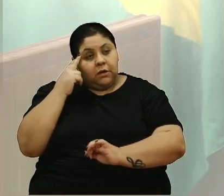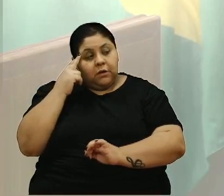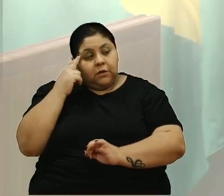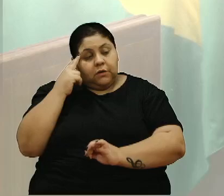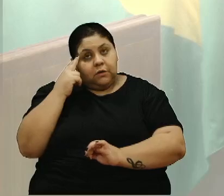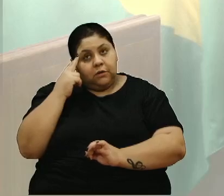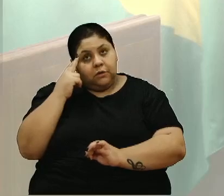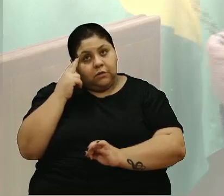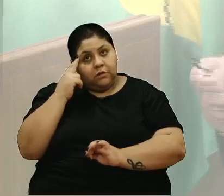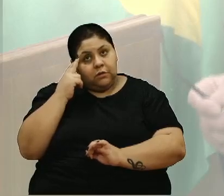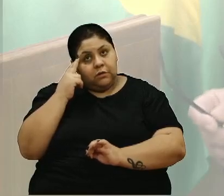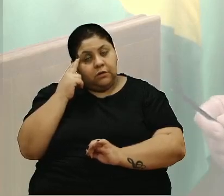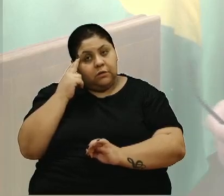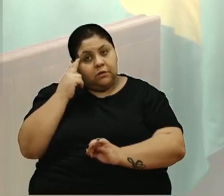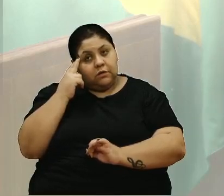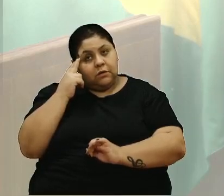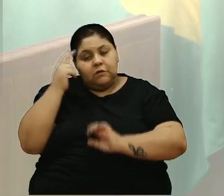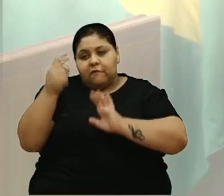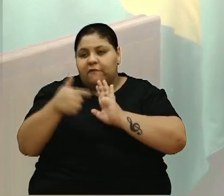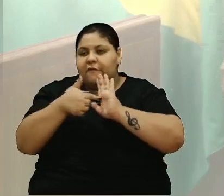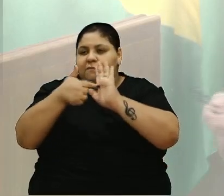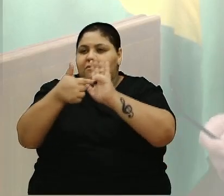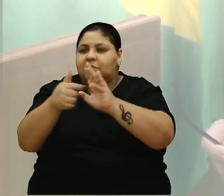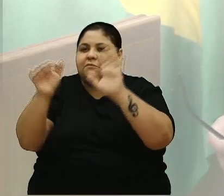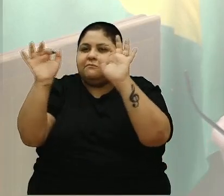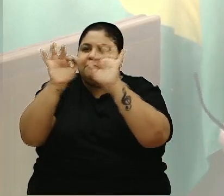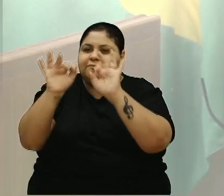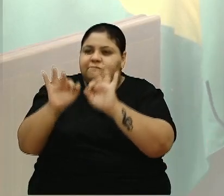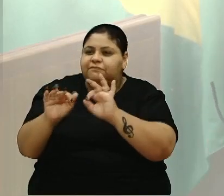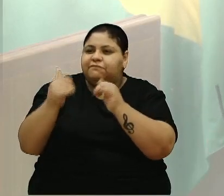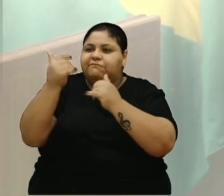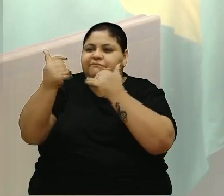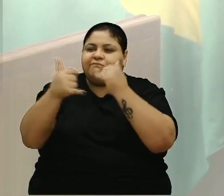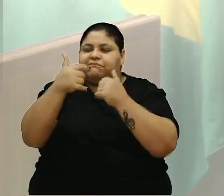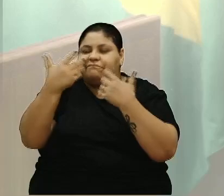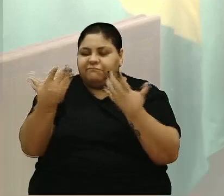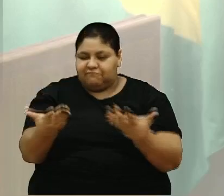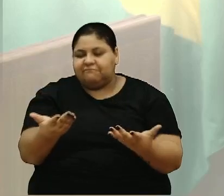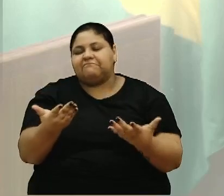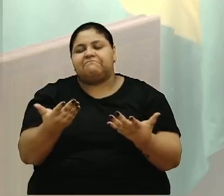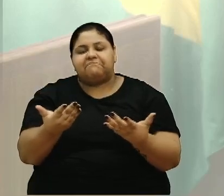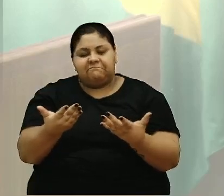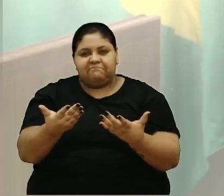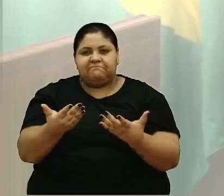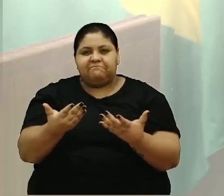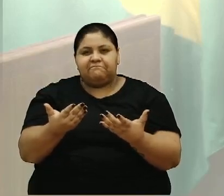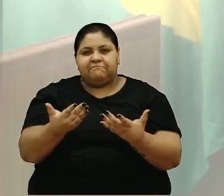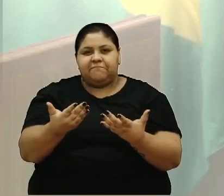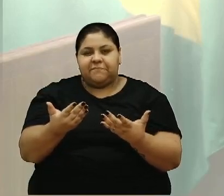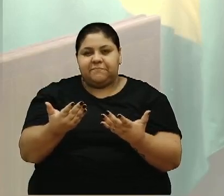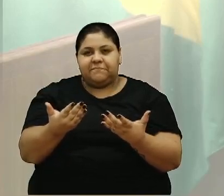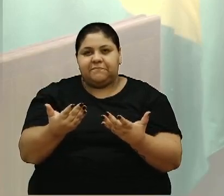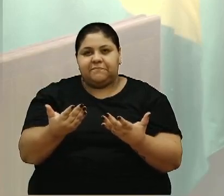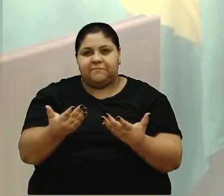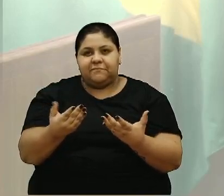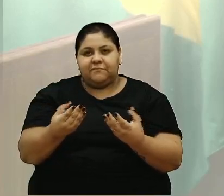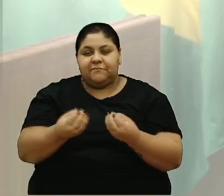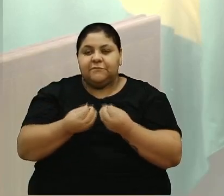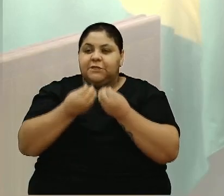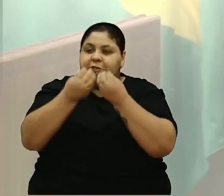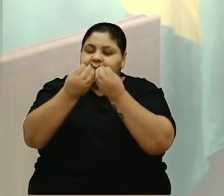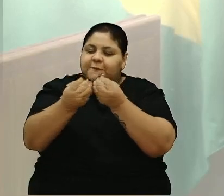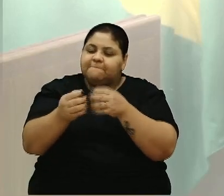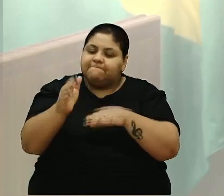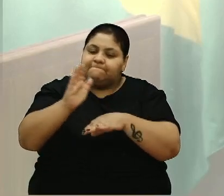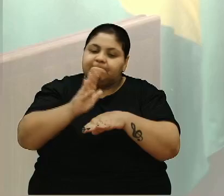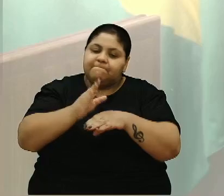vai levar um pouco de alegria, um pouco de entretenimento e vai dar condição de